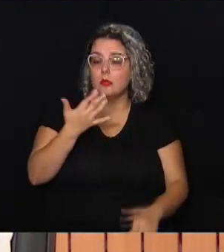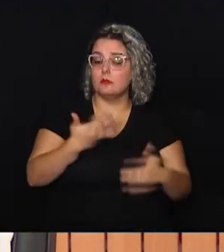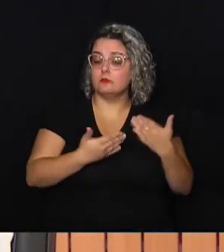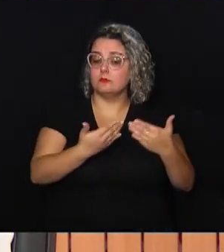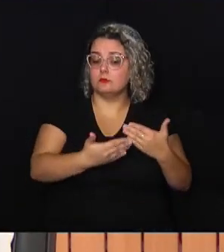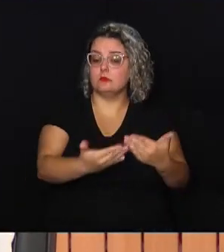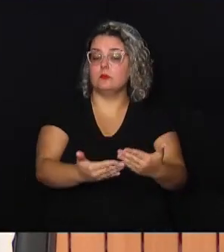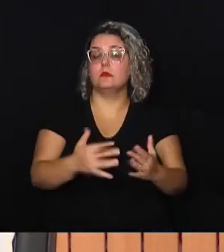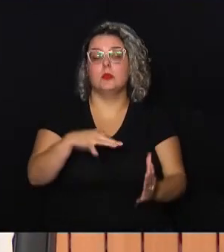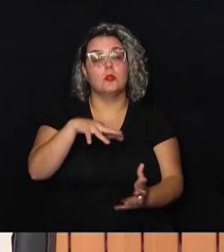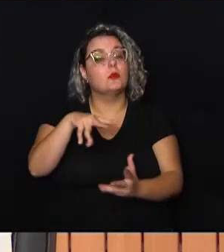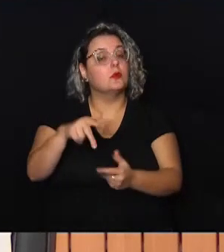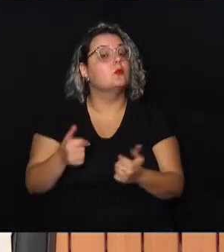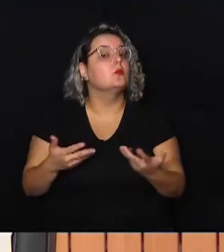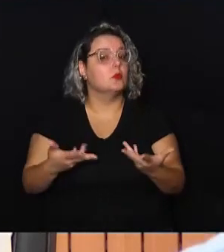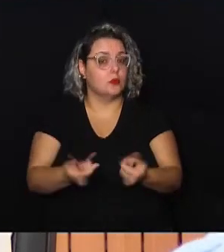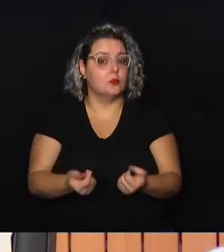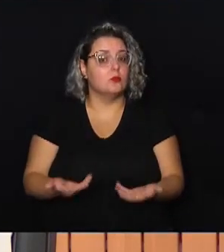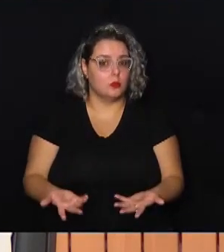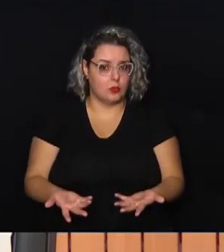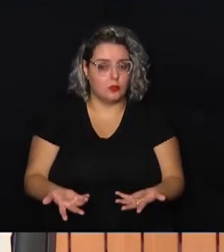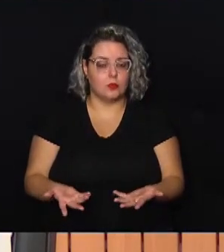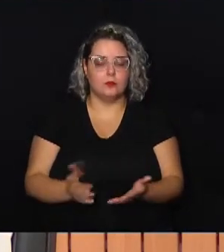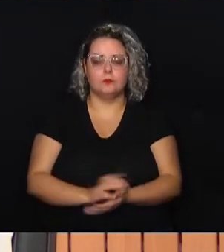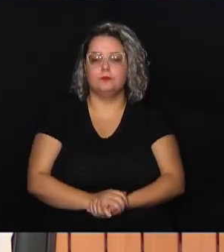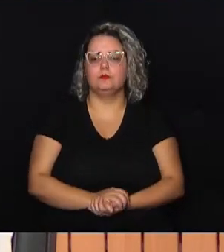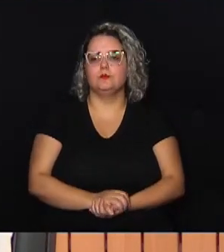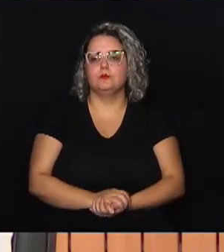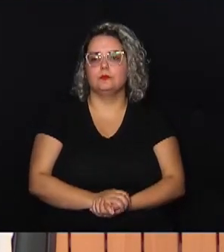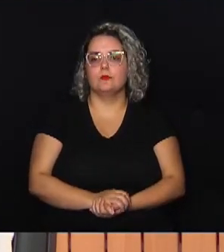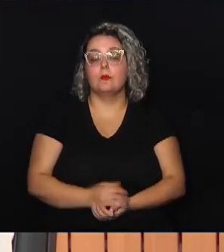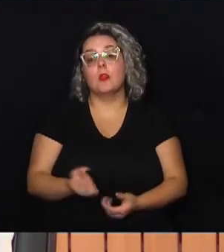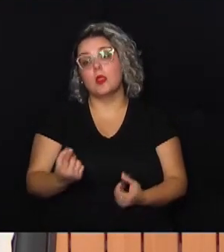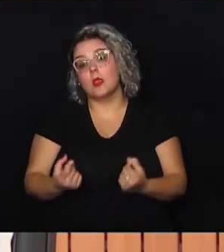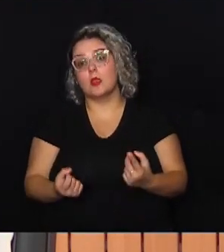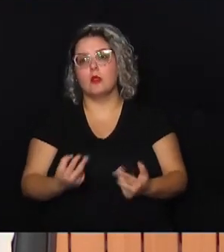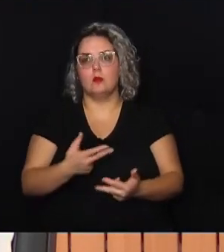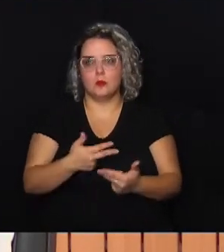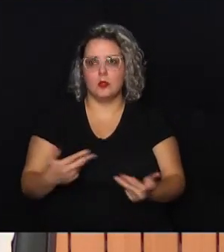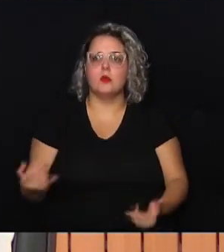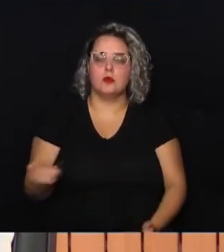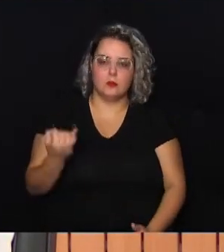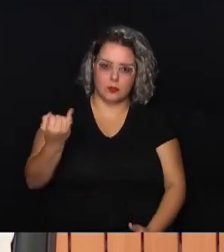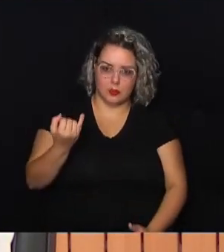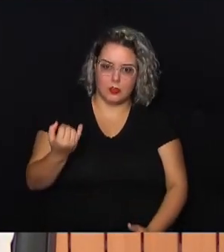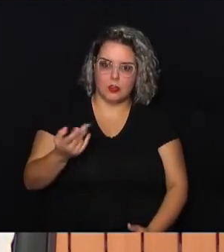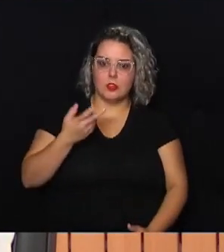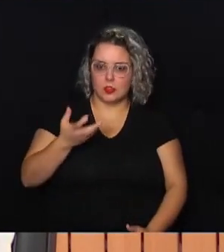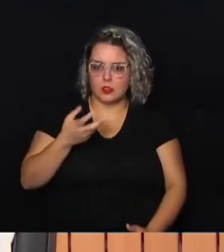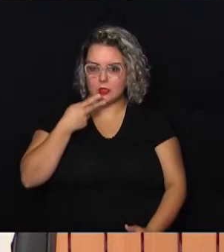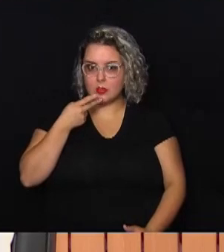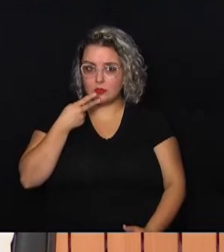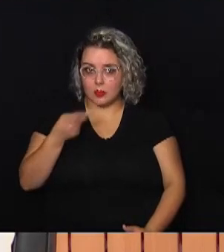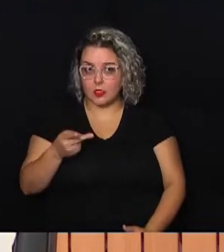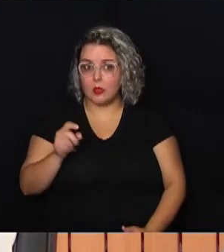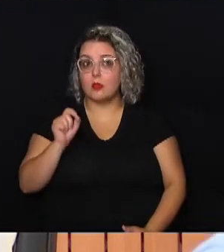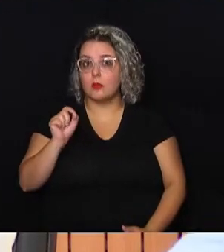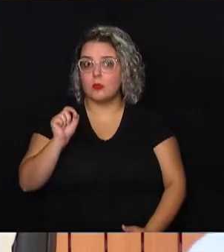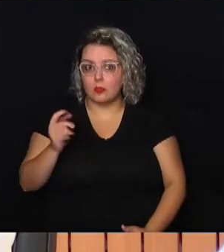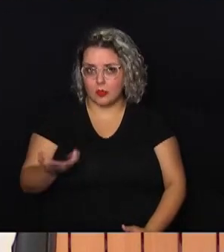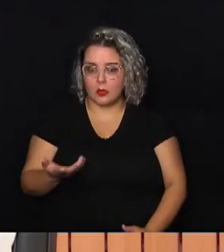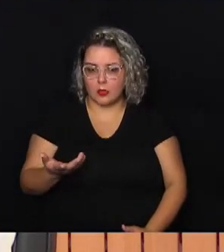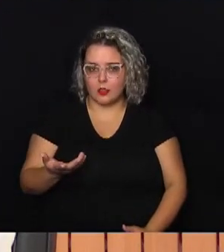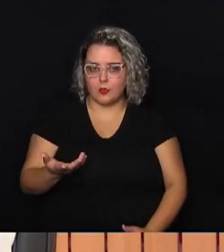no mundo. E algumas coisas importantes que eu gostaria de pontuar aqui, que é